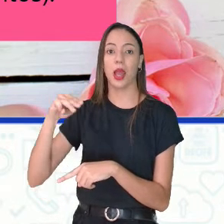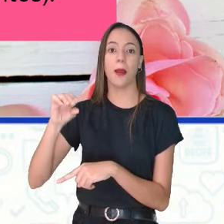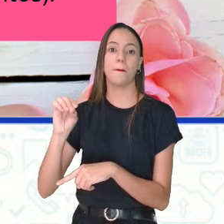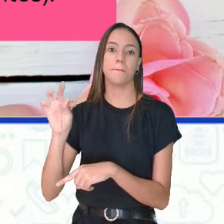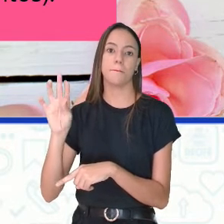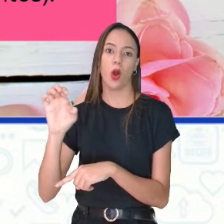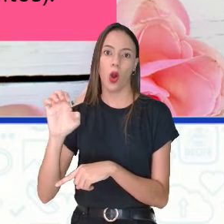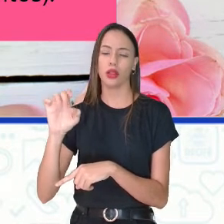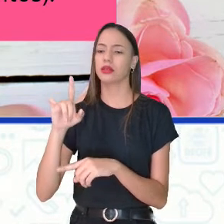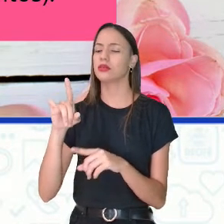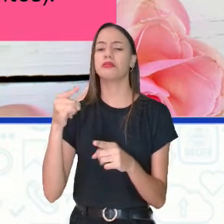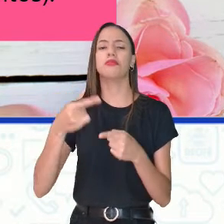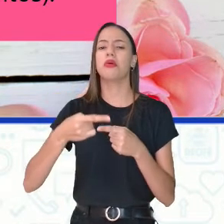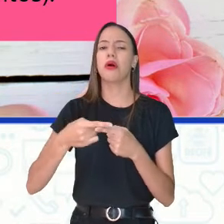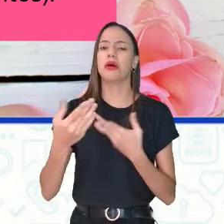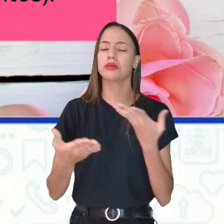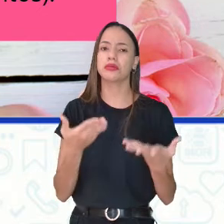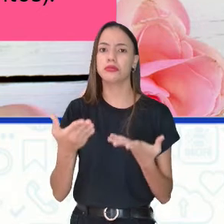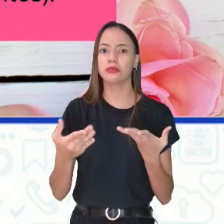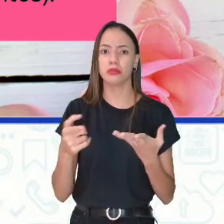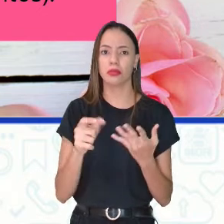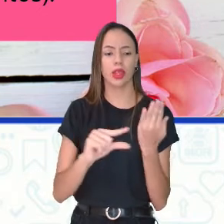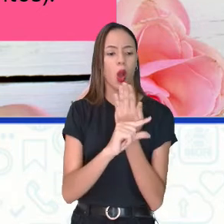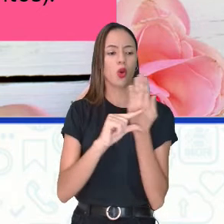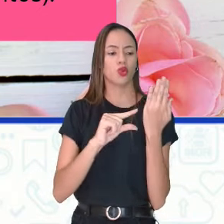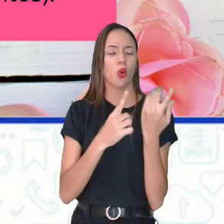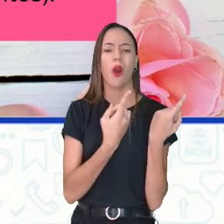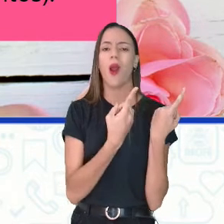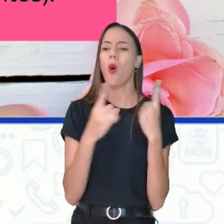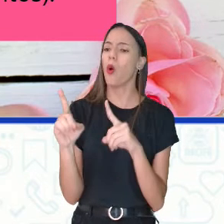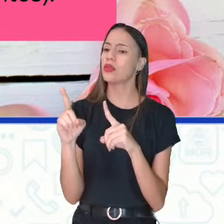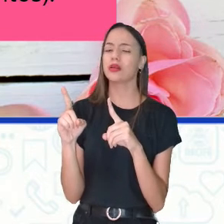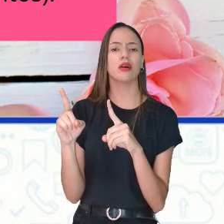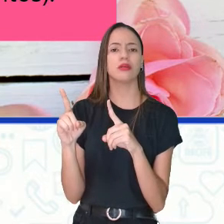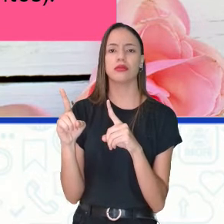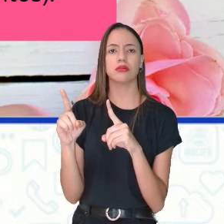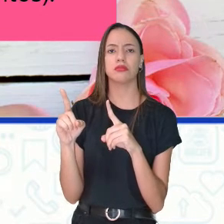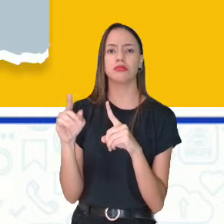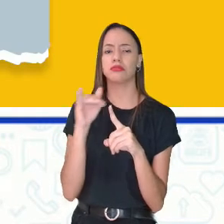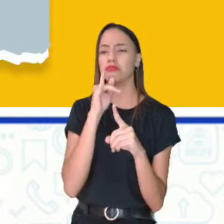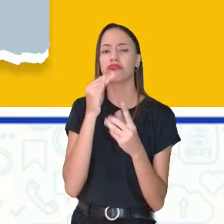a falar porque esse autor é contra a pena de morte.